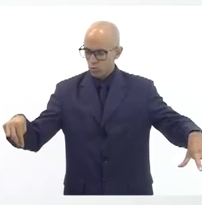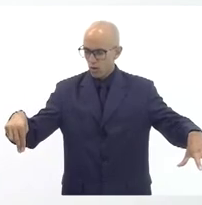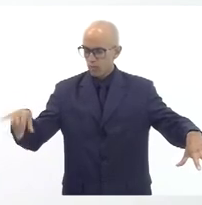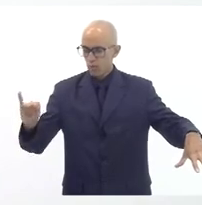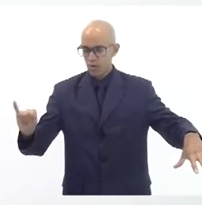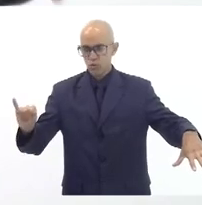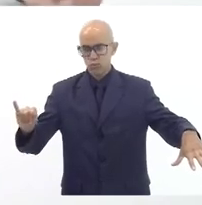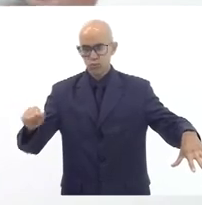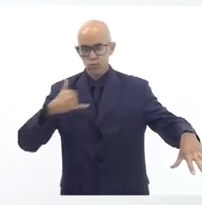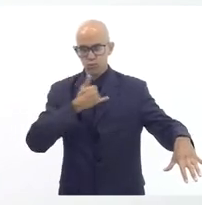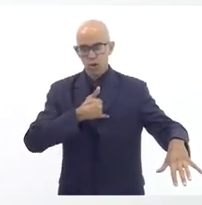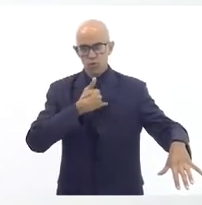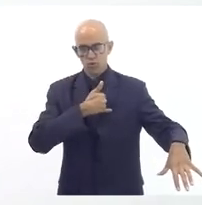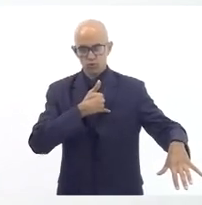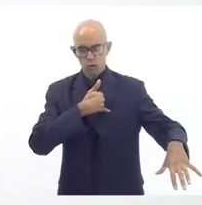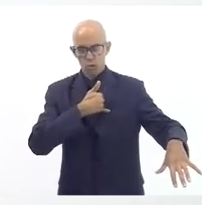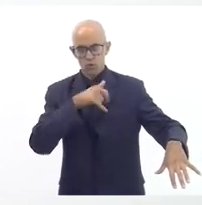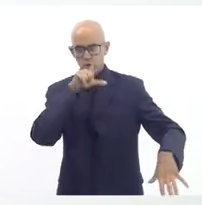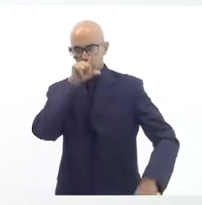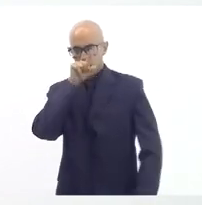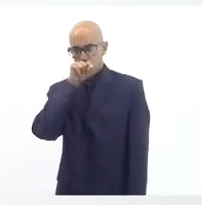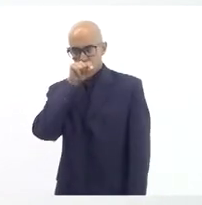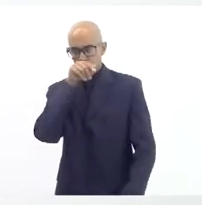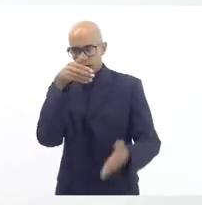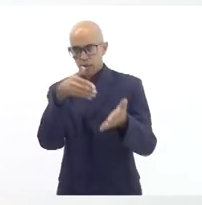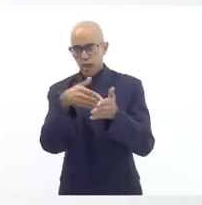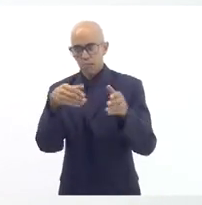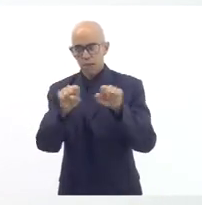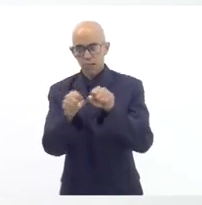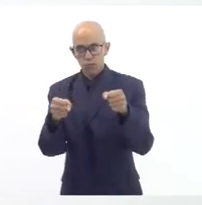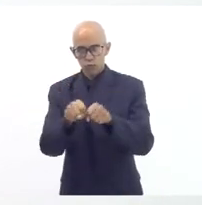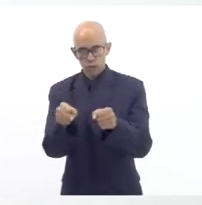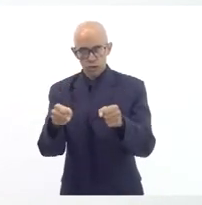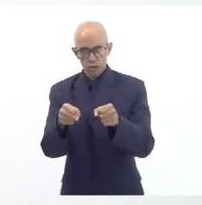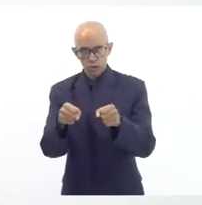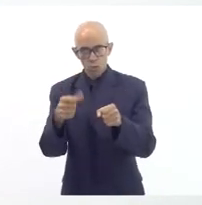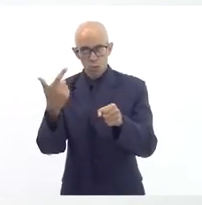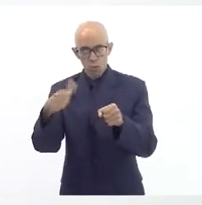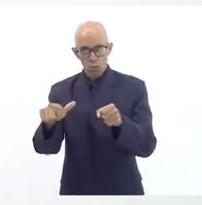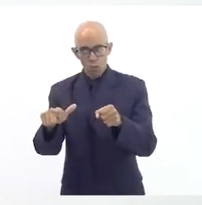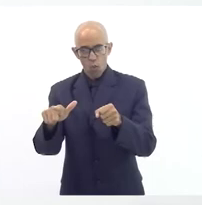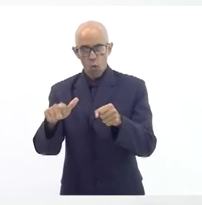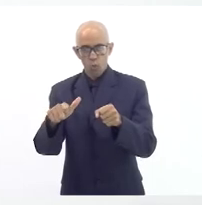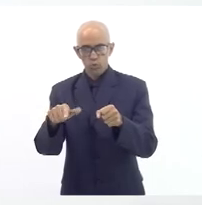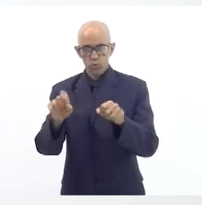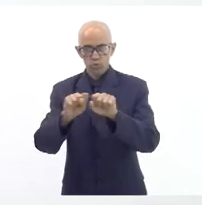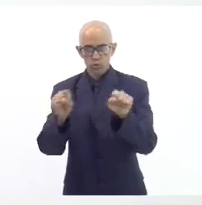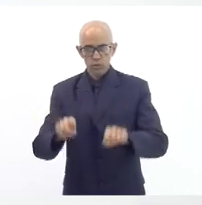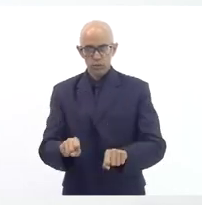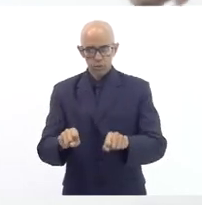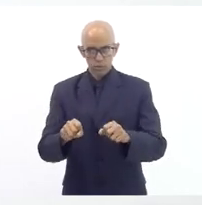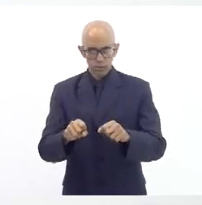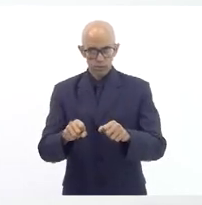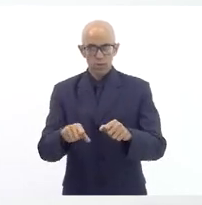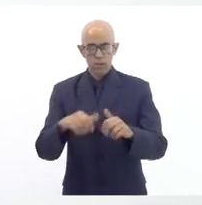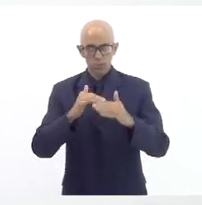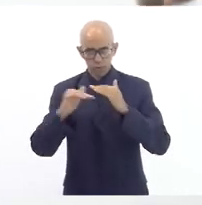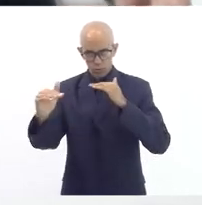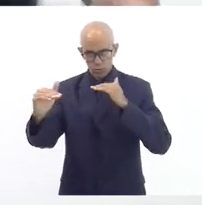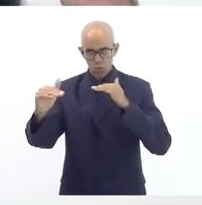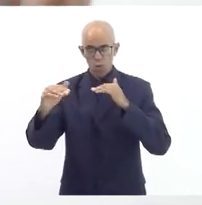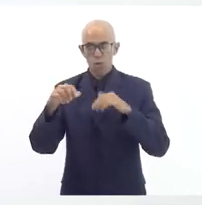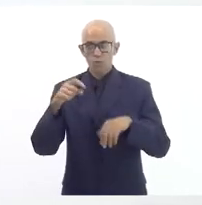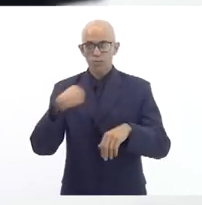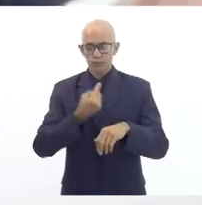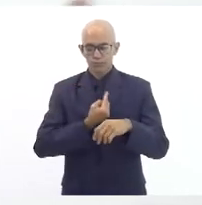São João de Meriti, passando por Nilópolis até a Pavuna, ligando com outra modal de serviço público, que é o metrô, que são as